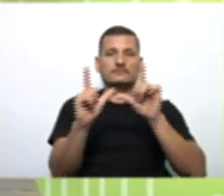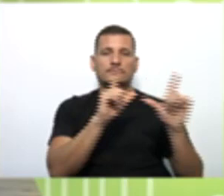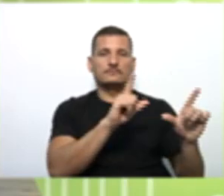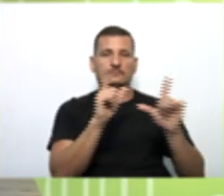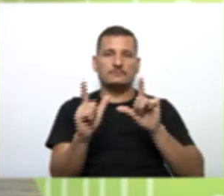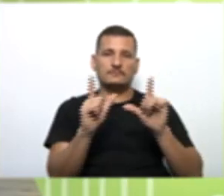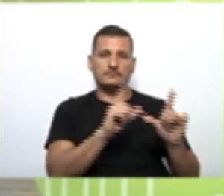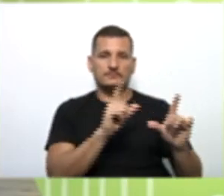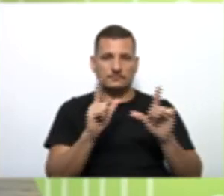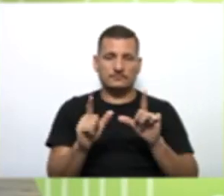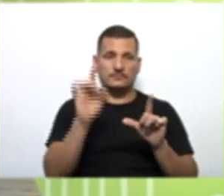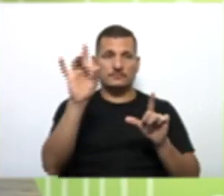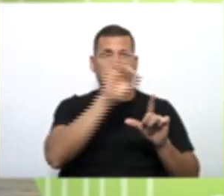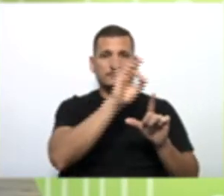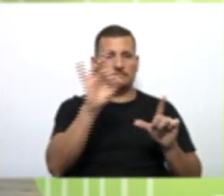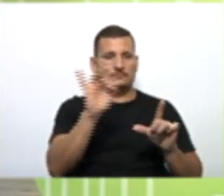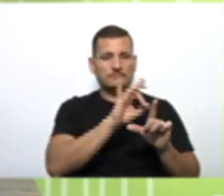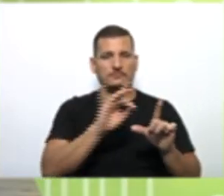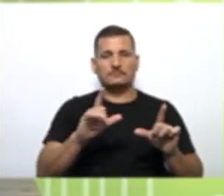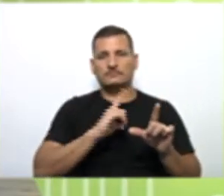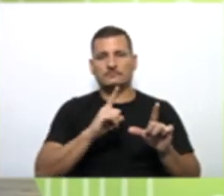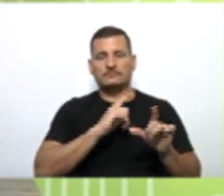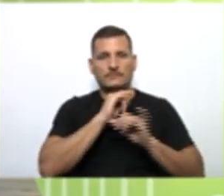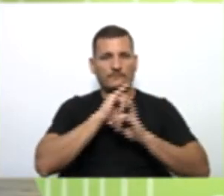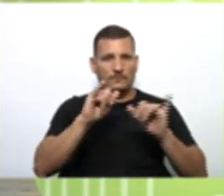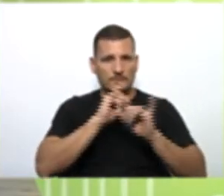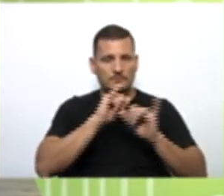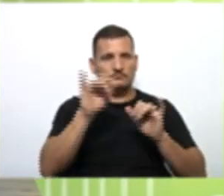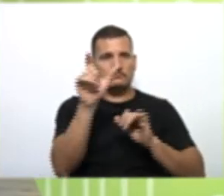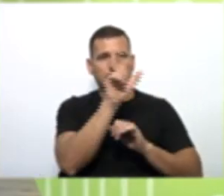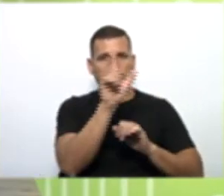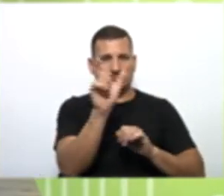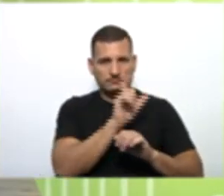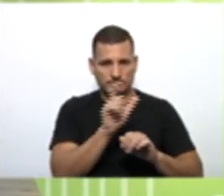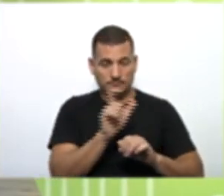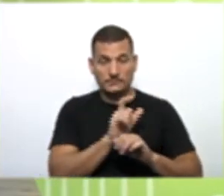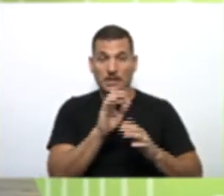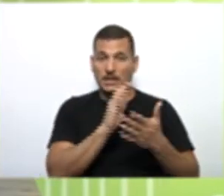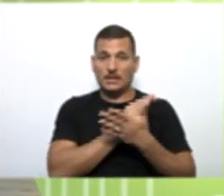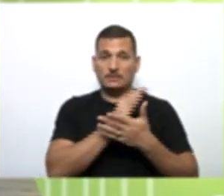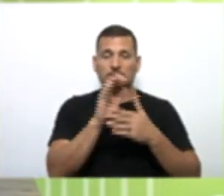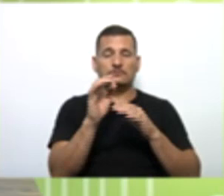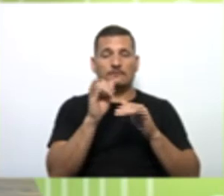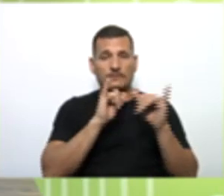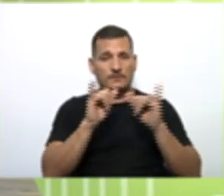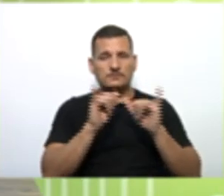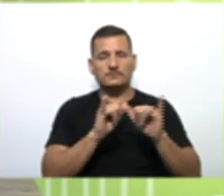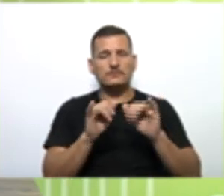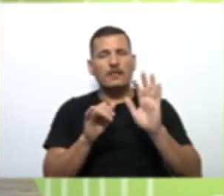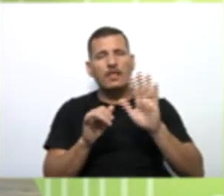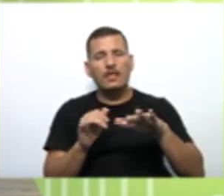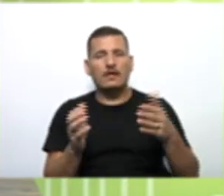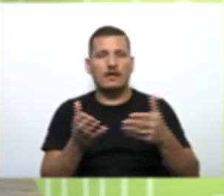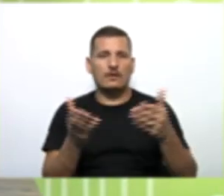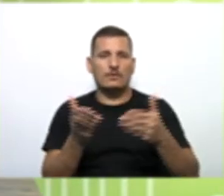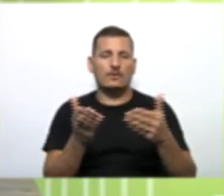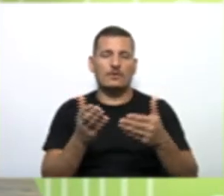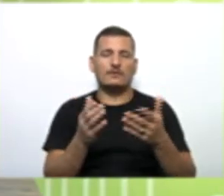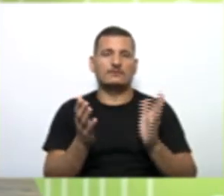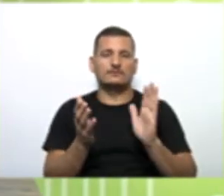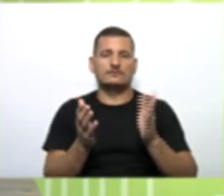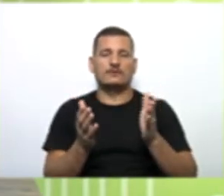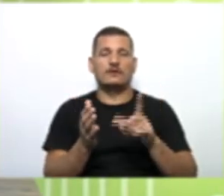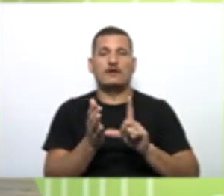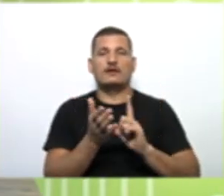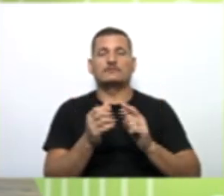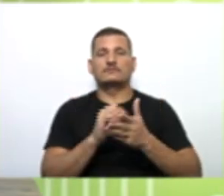box, né? E cada box tem uma informação. Algumas informações são essas que nós construímos agora